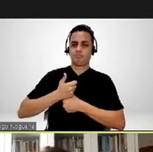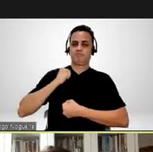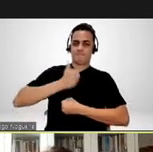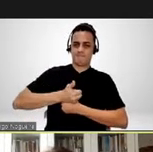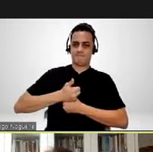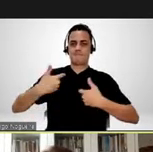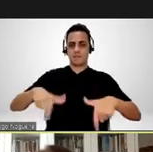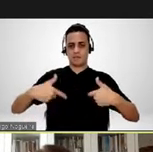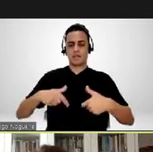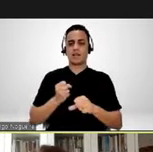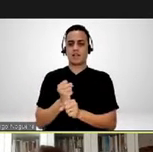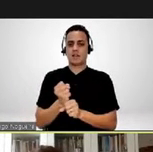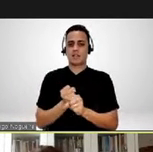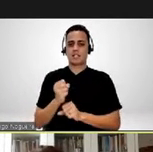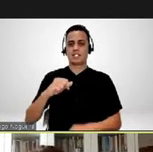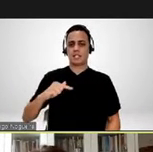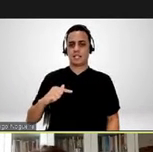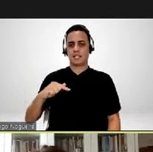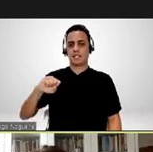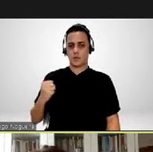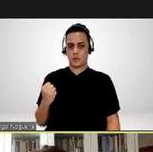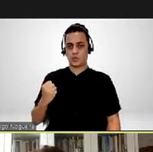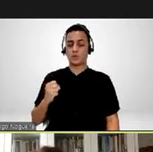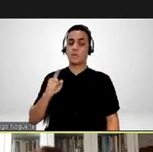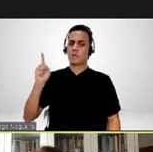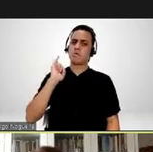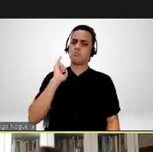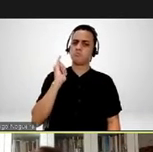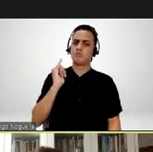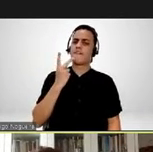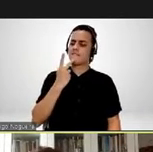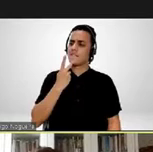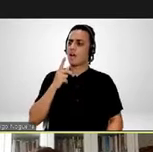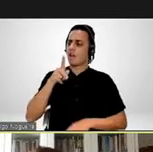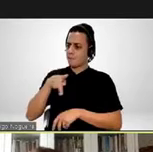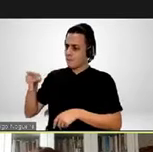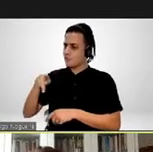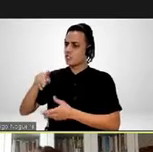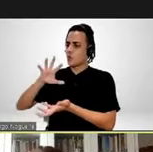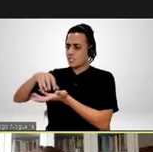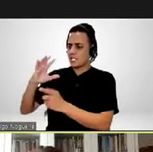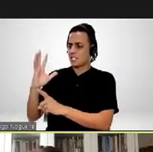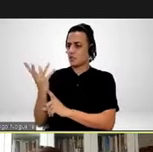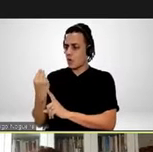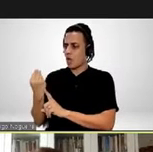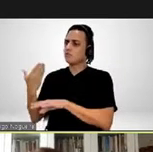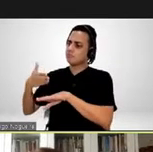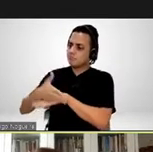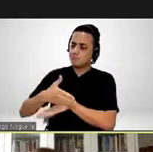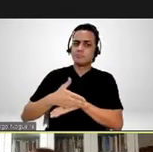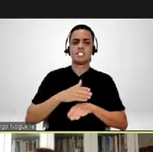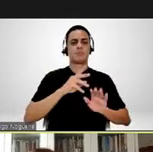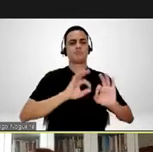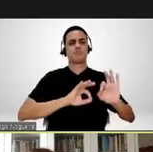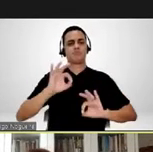do envolvimento dos professores do Centro de Artes na consolidação do projeto da GAP.